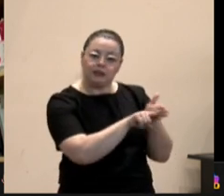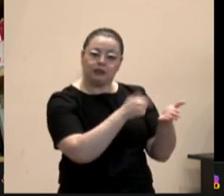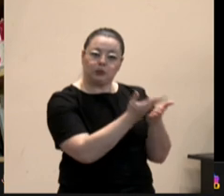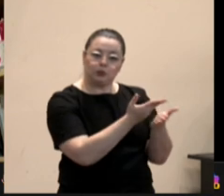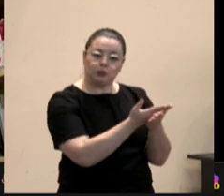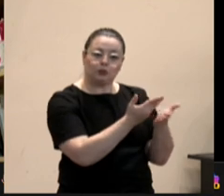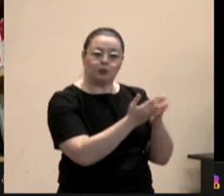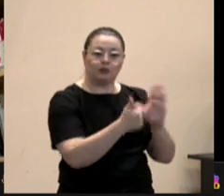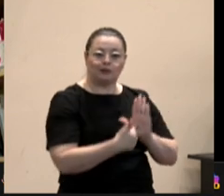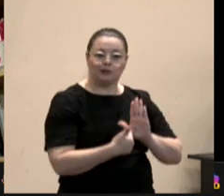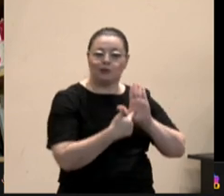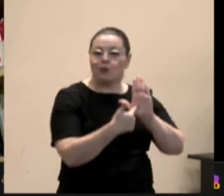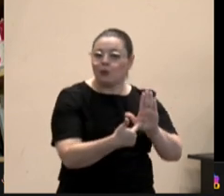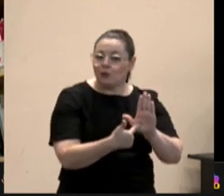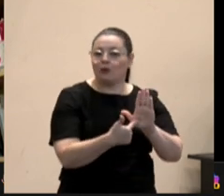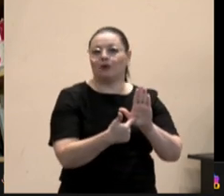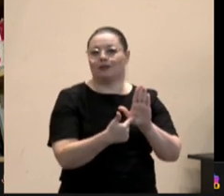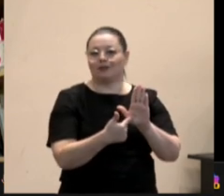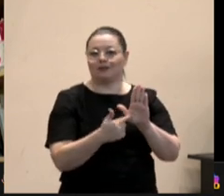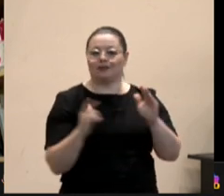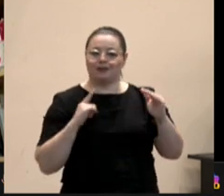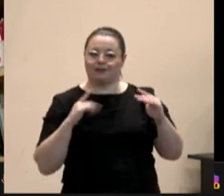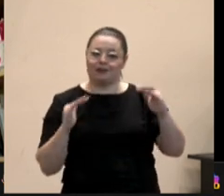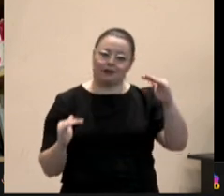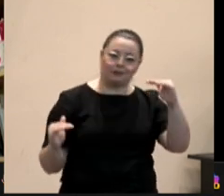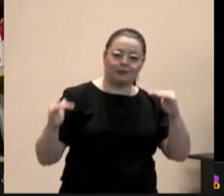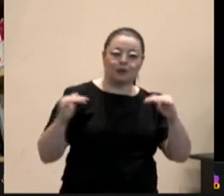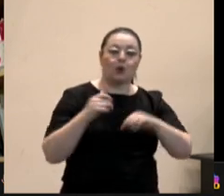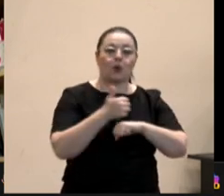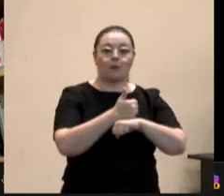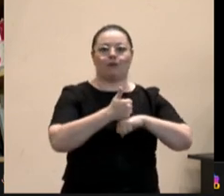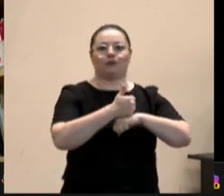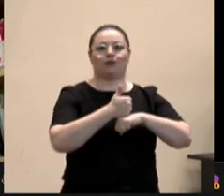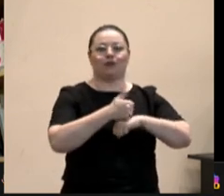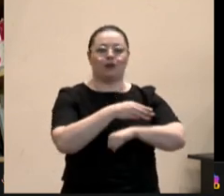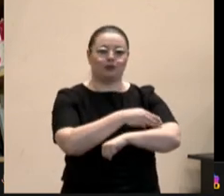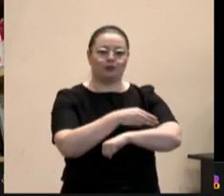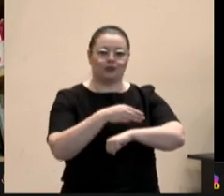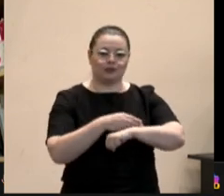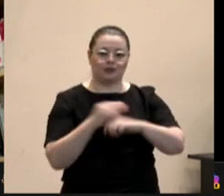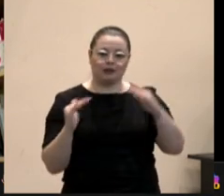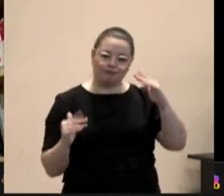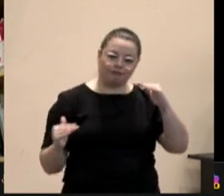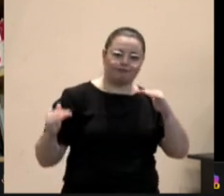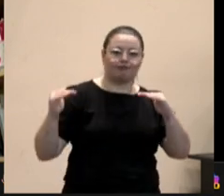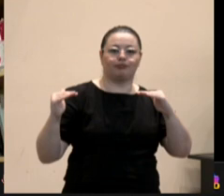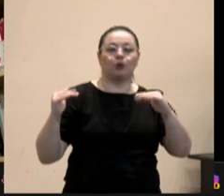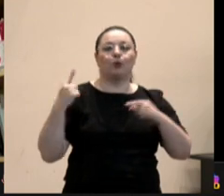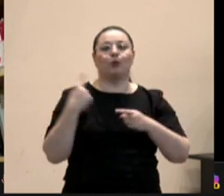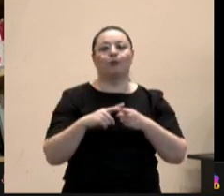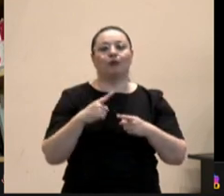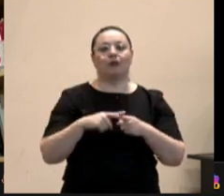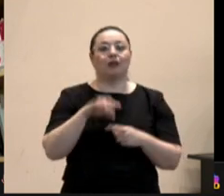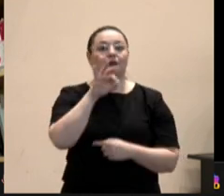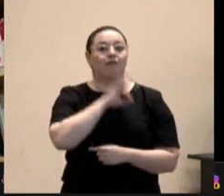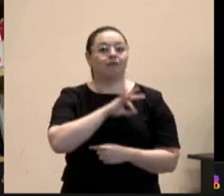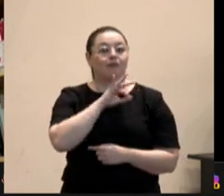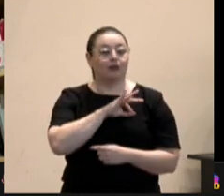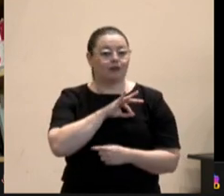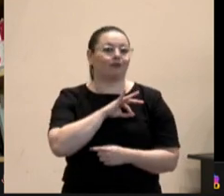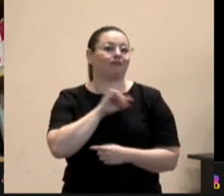a equiparação dos profissionais do magistério subiu porque a remuneração dessas